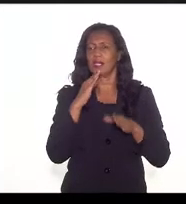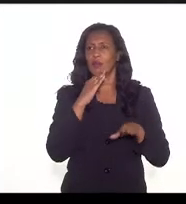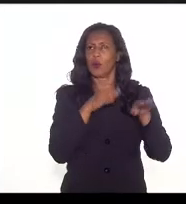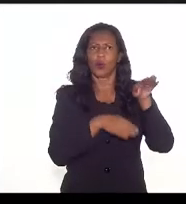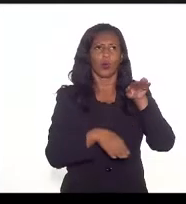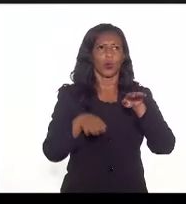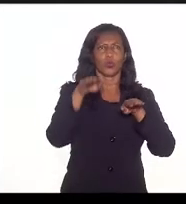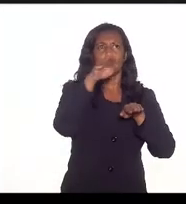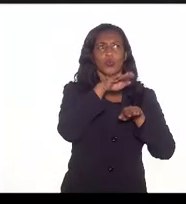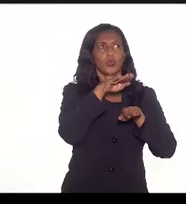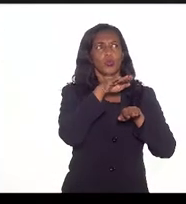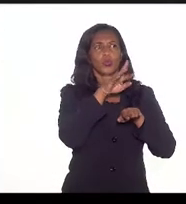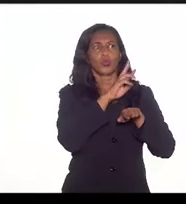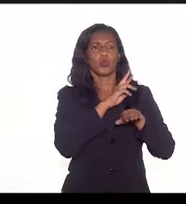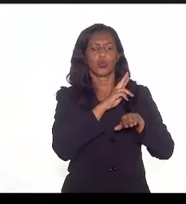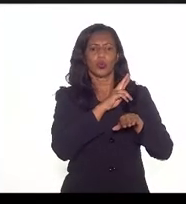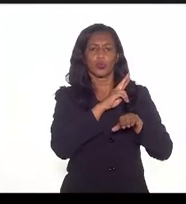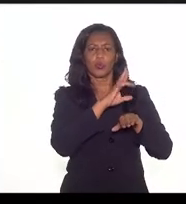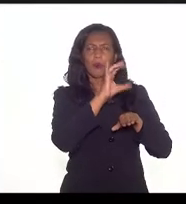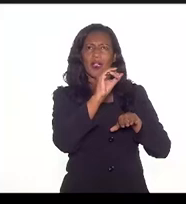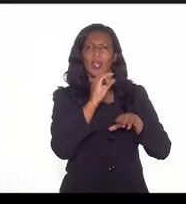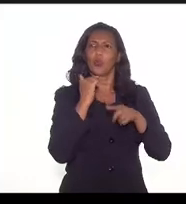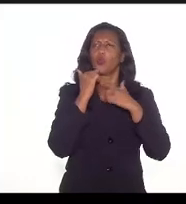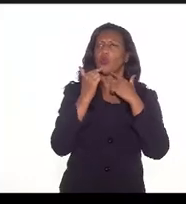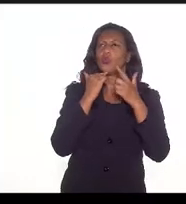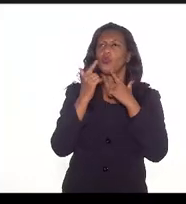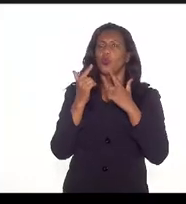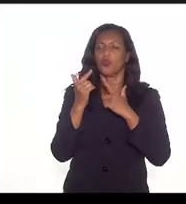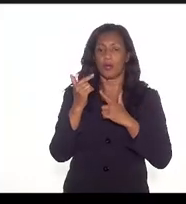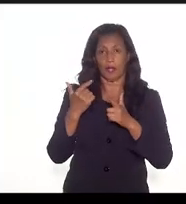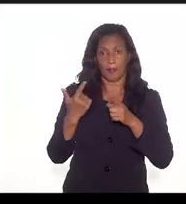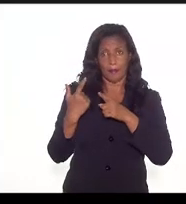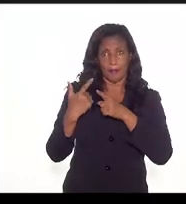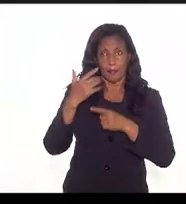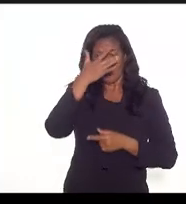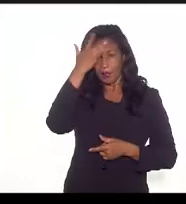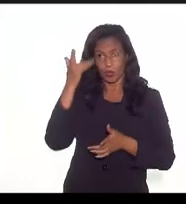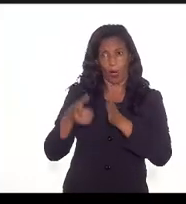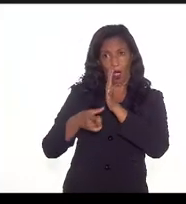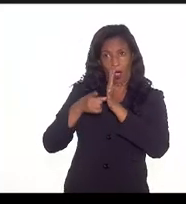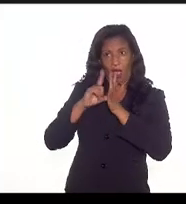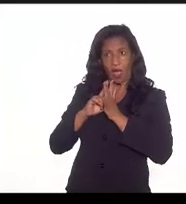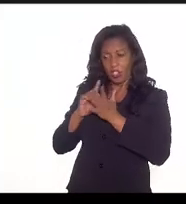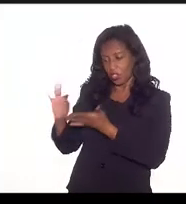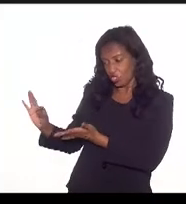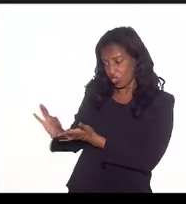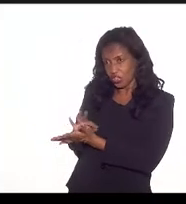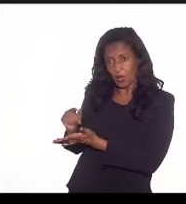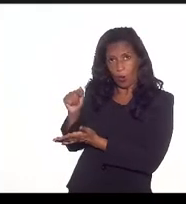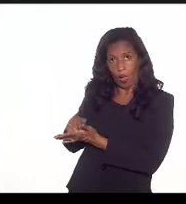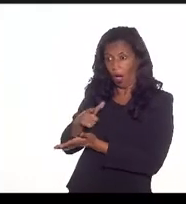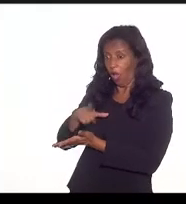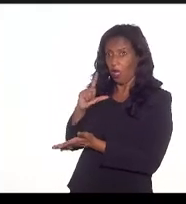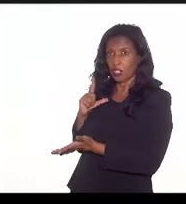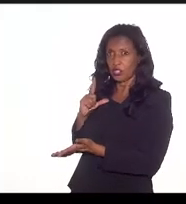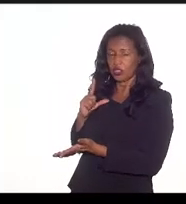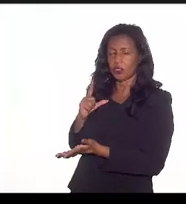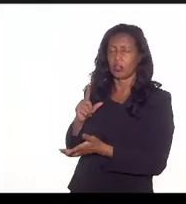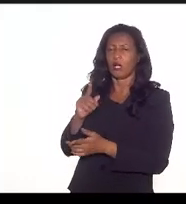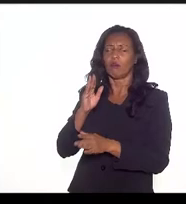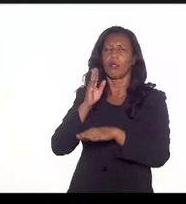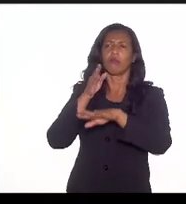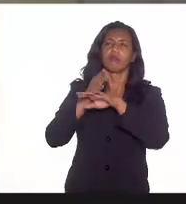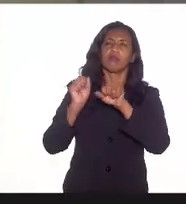Supera Rio, um site Supera Rio, tire suas dúvidas. Aí o cidadão, antes de tentar se credenciar, ele